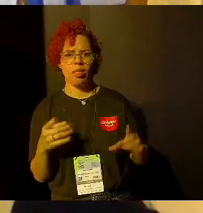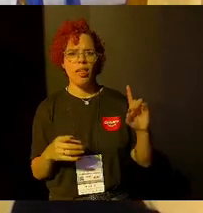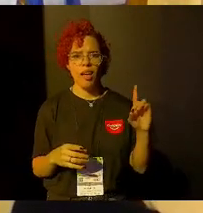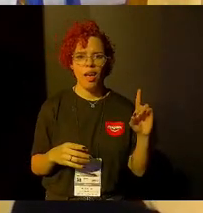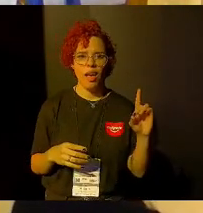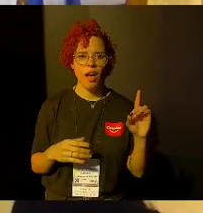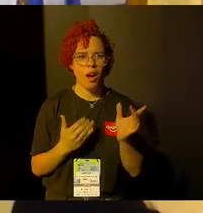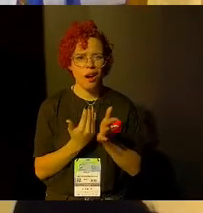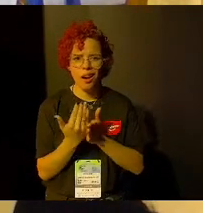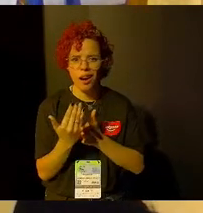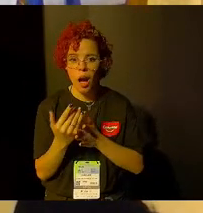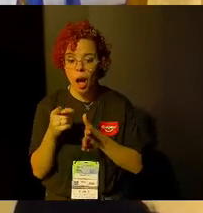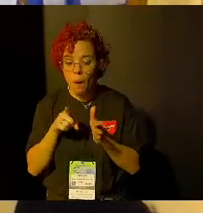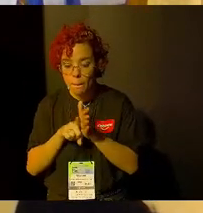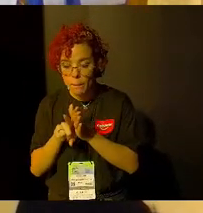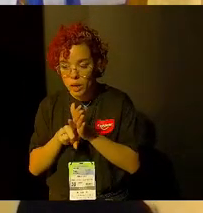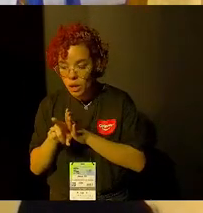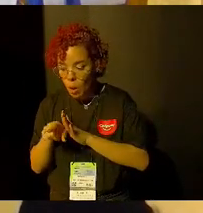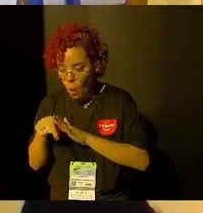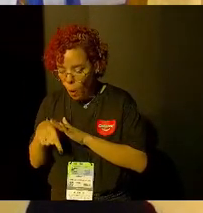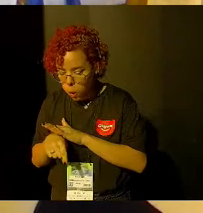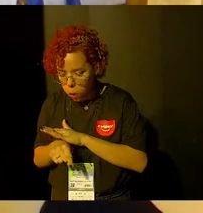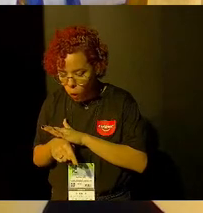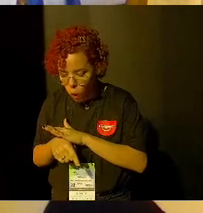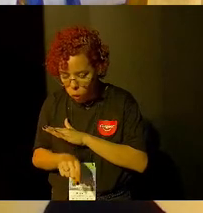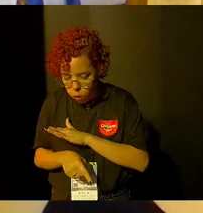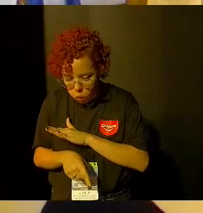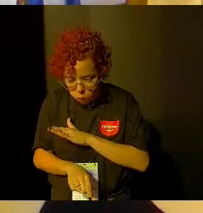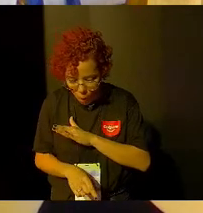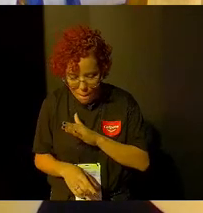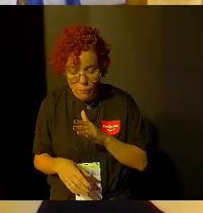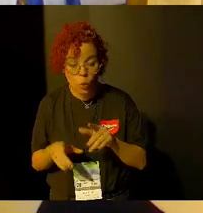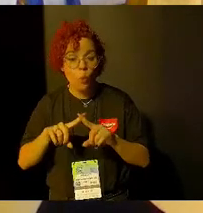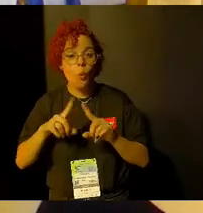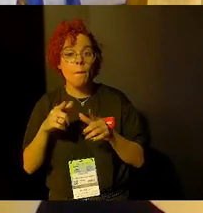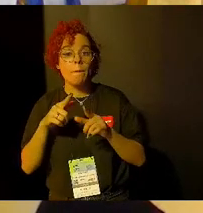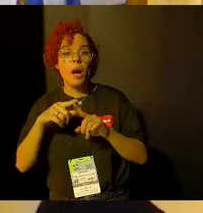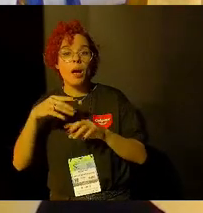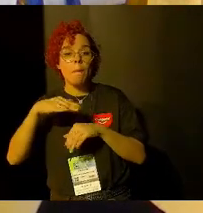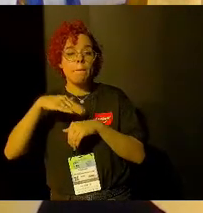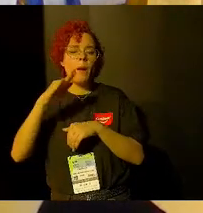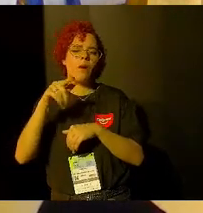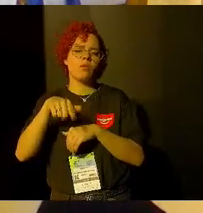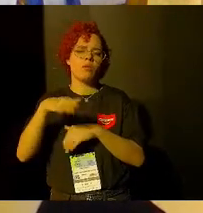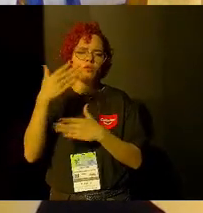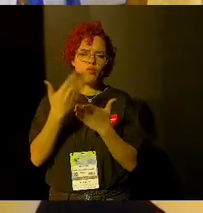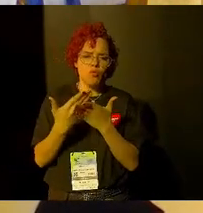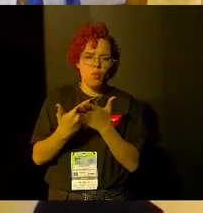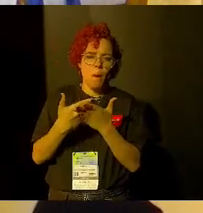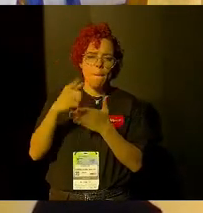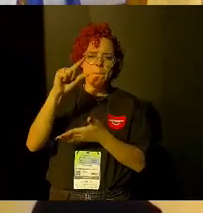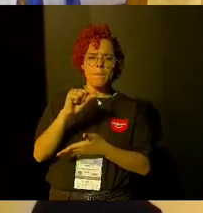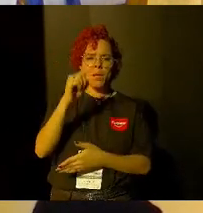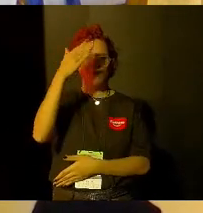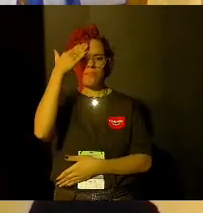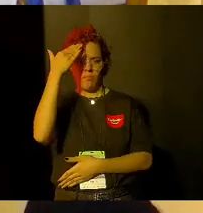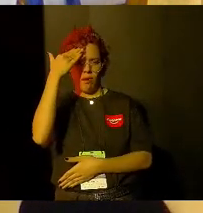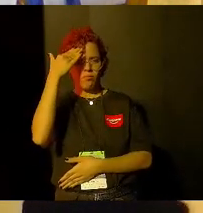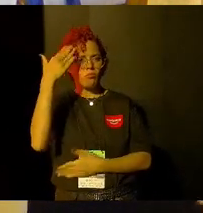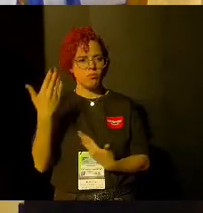ter a pesquisa vai você percebe quanto mais você estuda menos você sabe então eu comecei querendo saber o impacto da corte